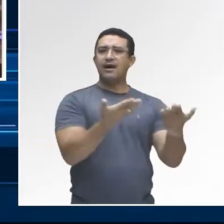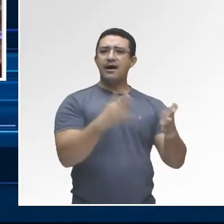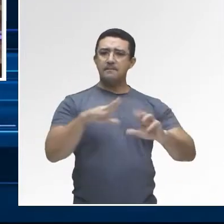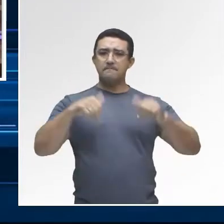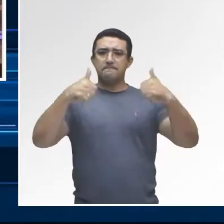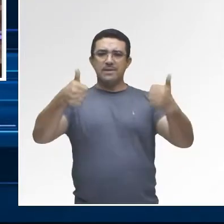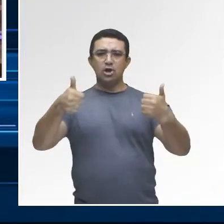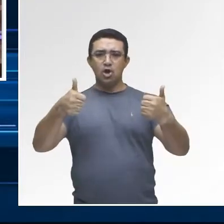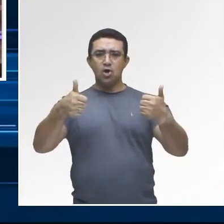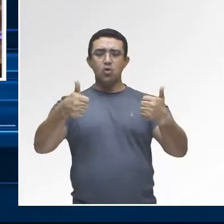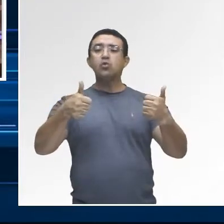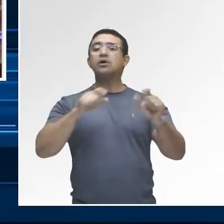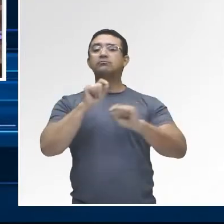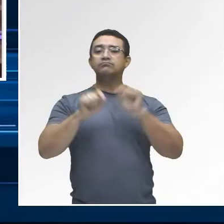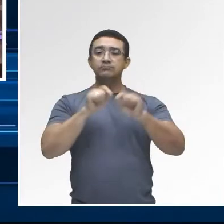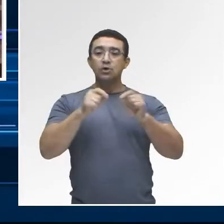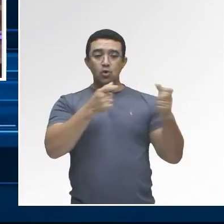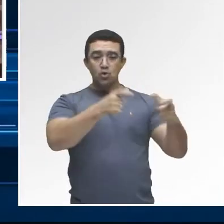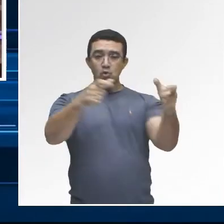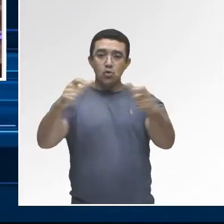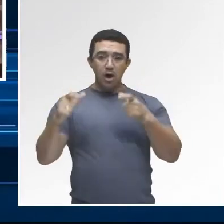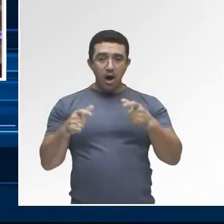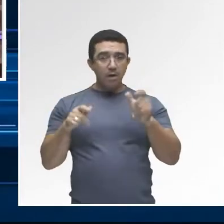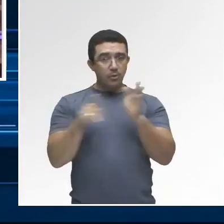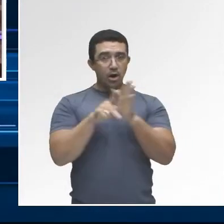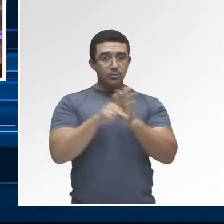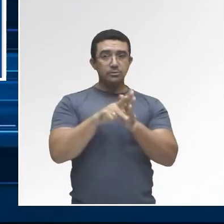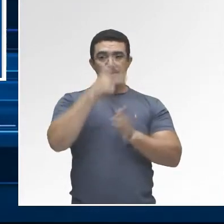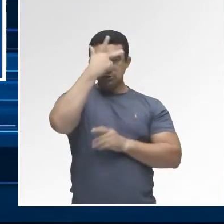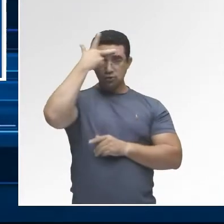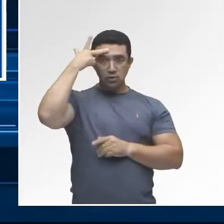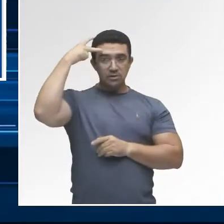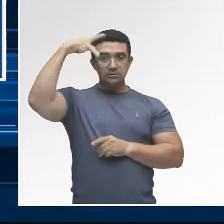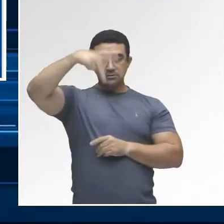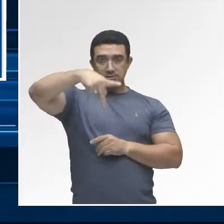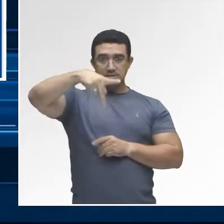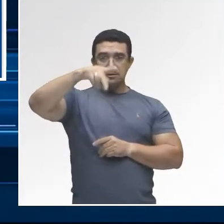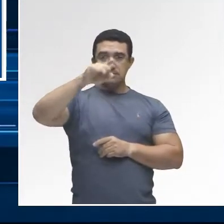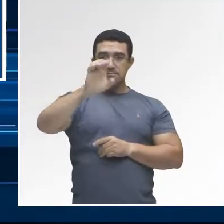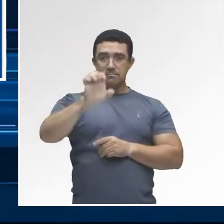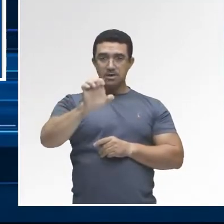os plebeus. Será? Vamos acompanhar aí nos nossos tópicos?